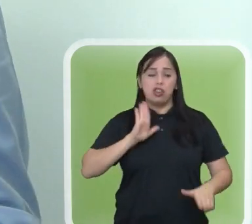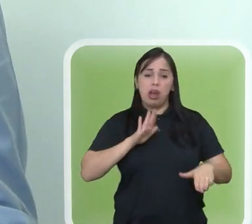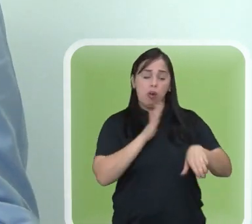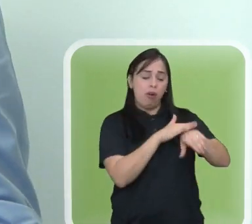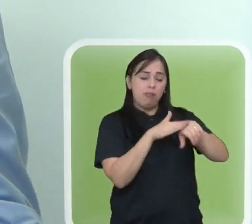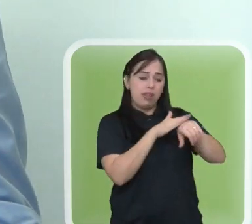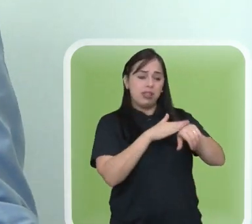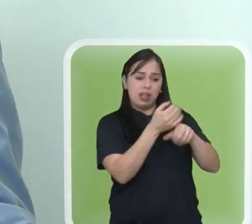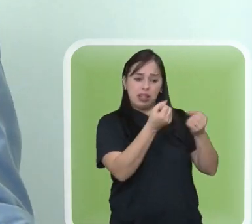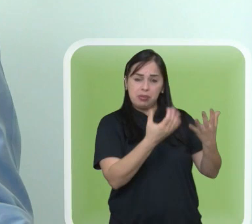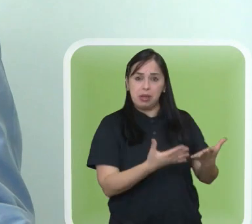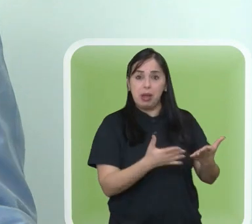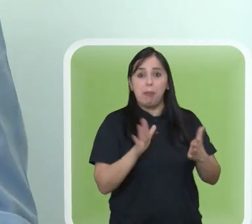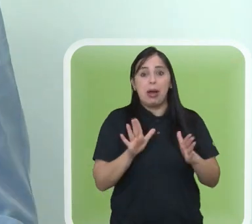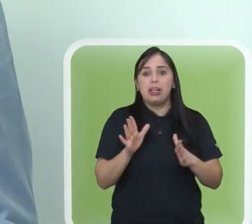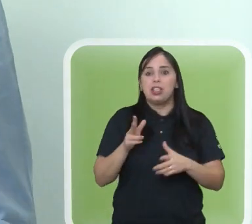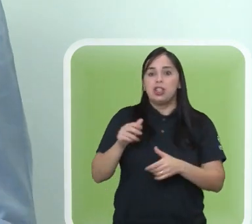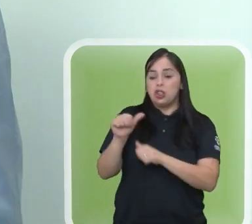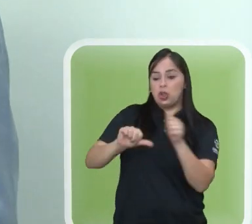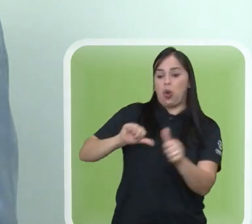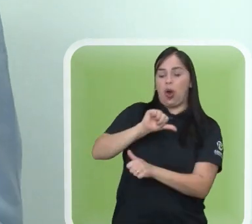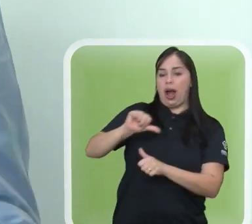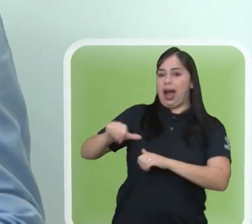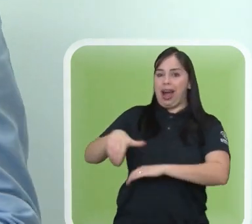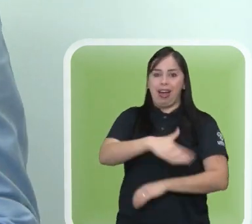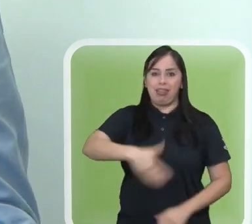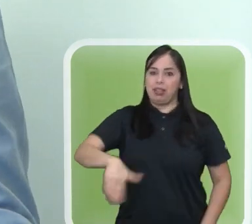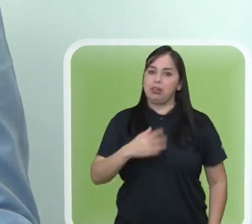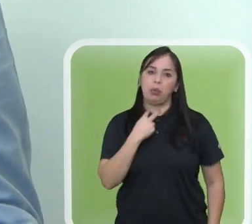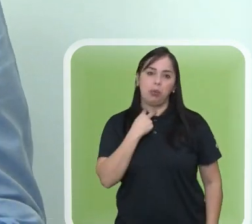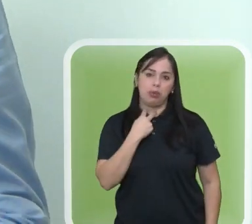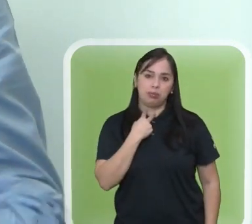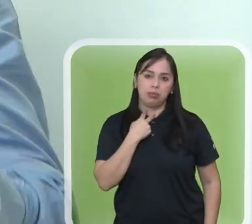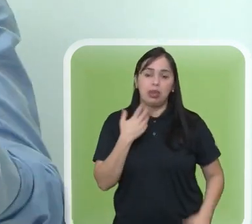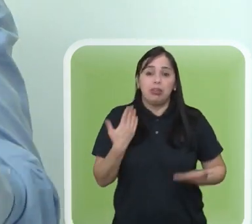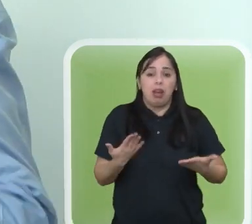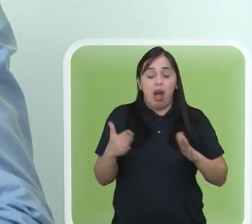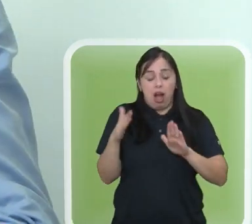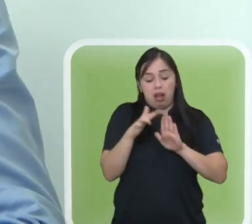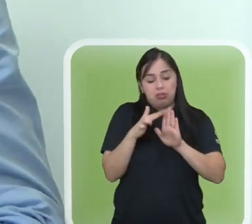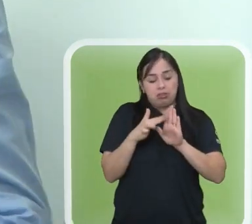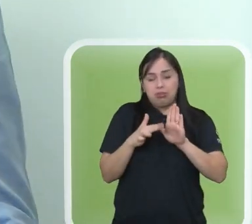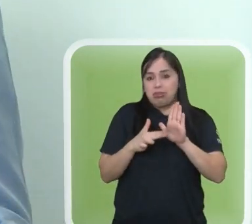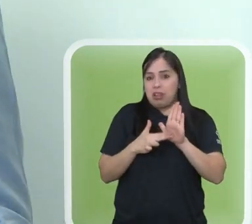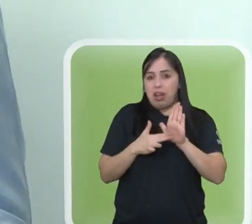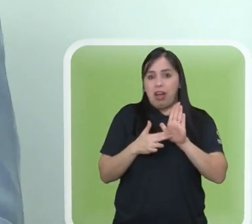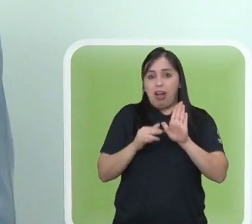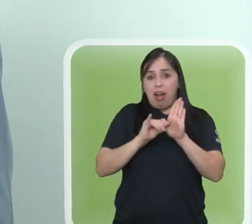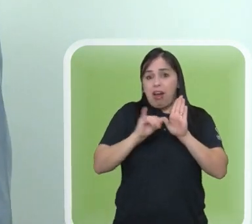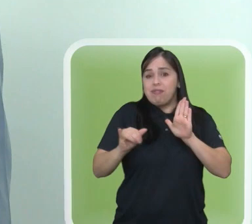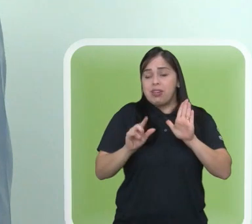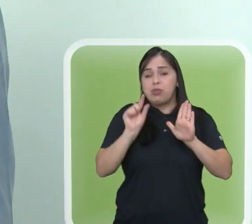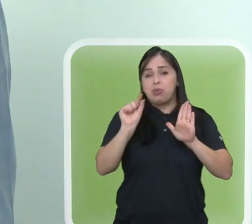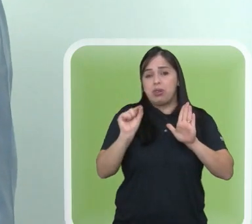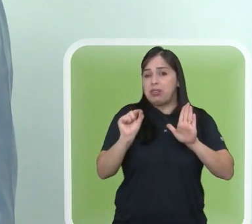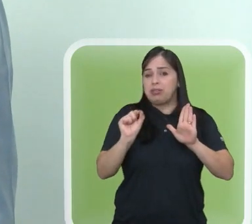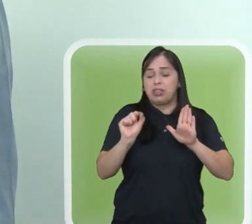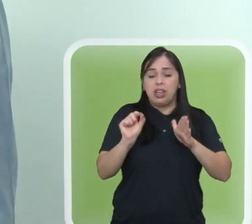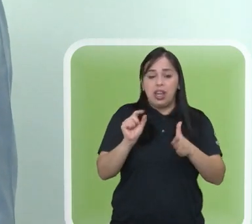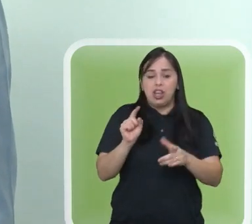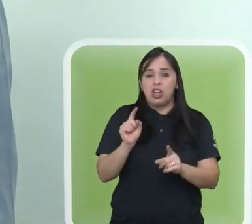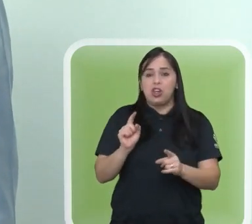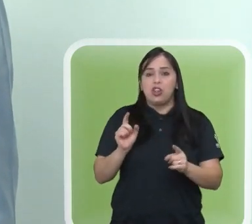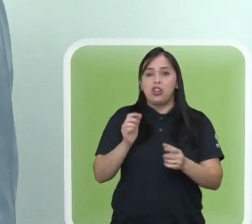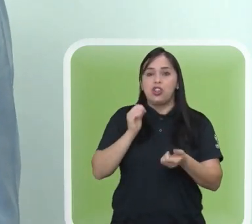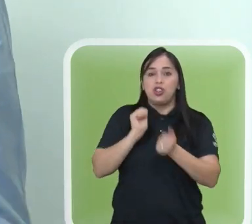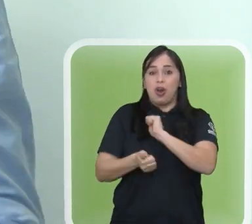fazer se não pode mais trocar? Então eu acho que esse regulamento de você não poder trocar dentro da competição